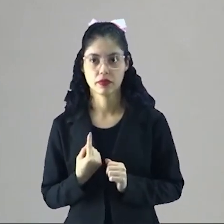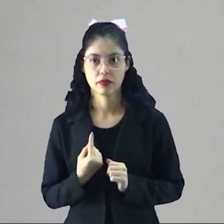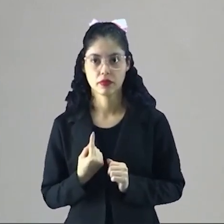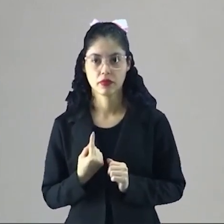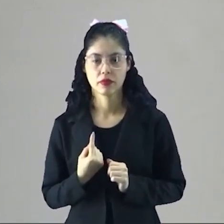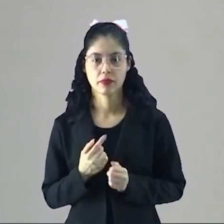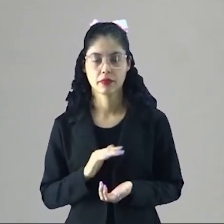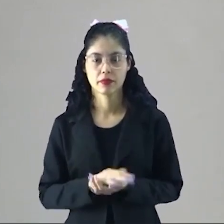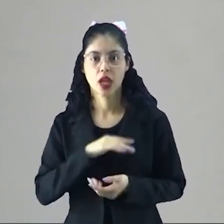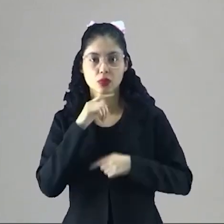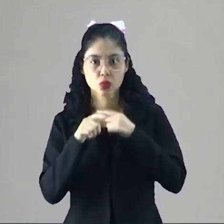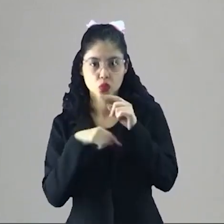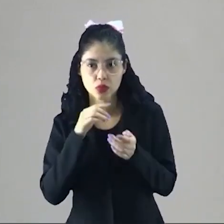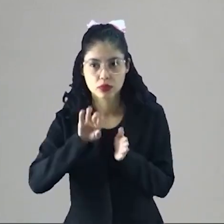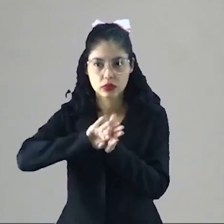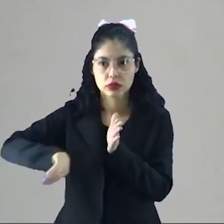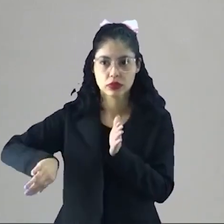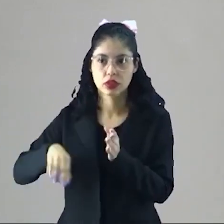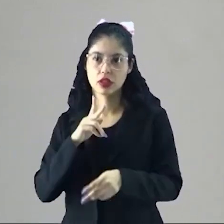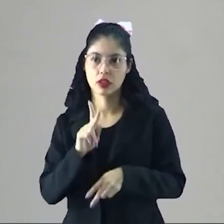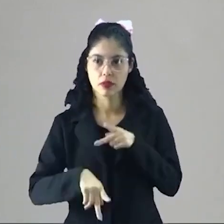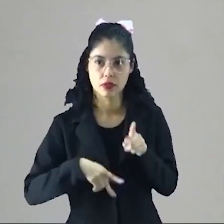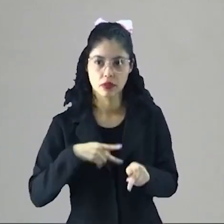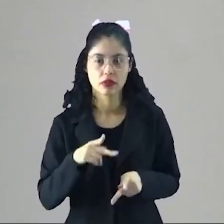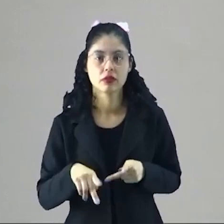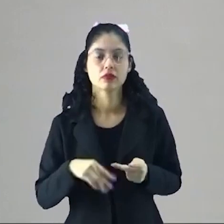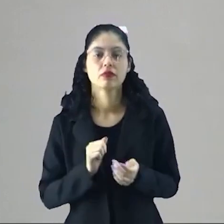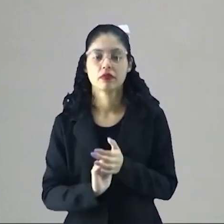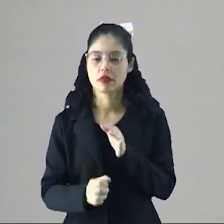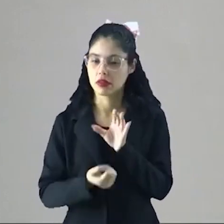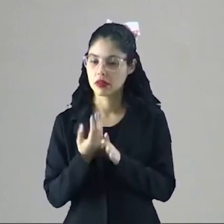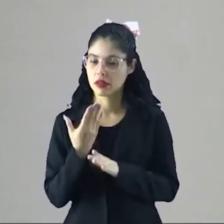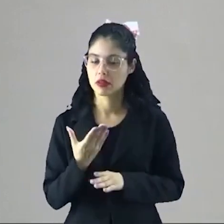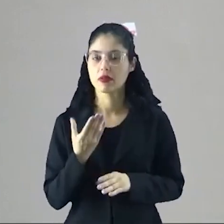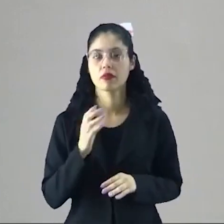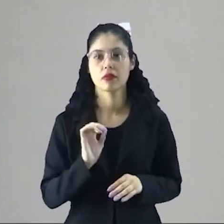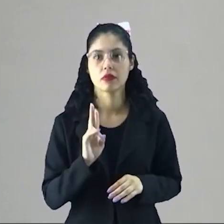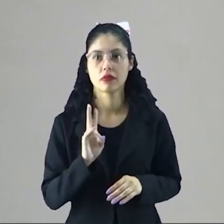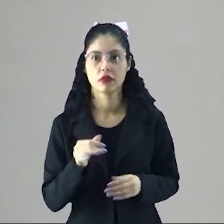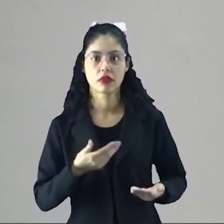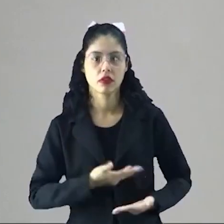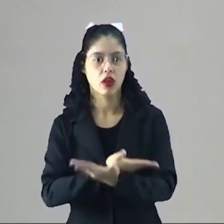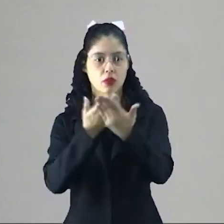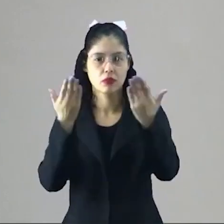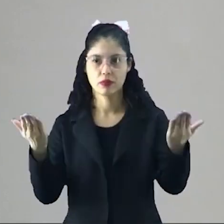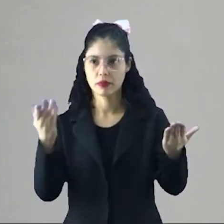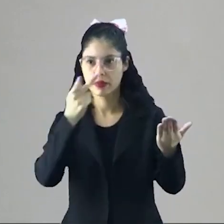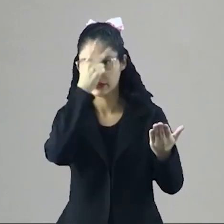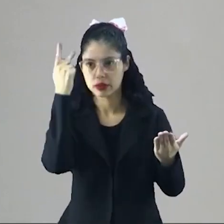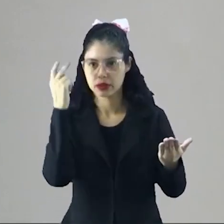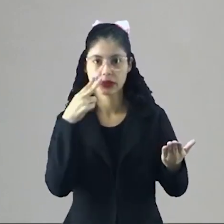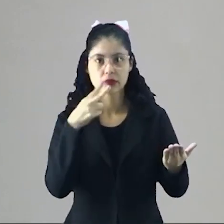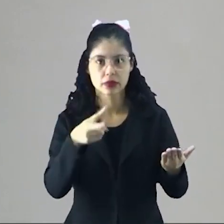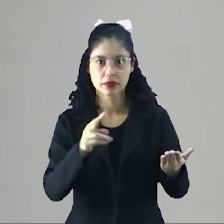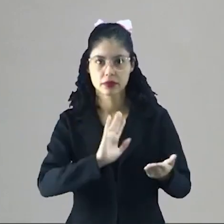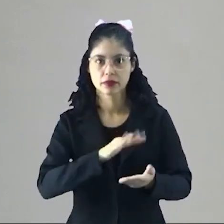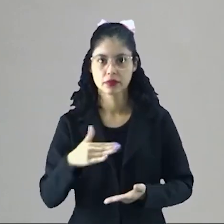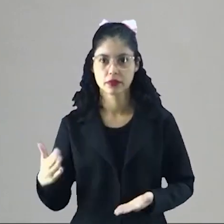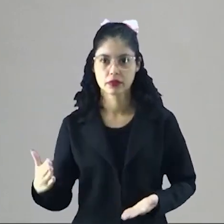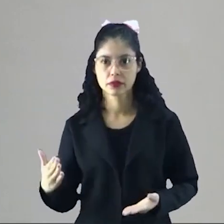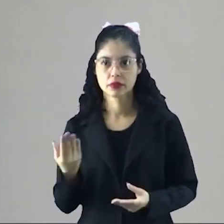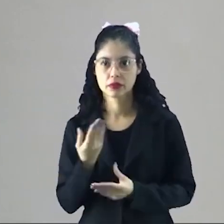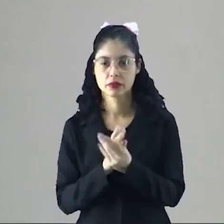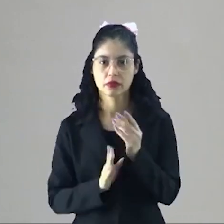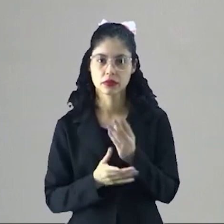tirar, né, a dúvida na cabeça da população, porque ele cria a obra e joga para o público. E quando essa obra chega na